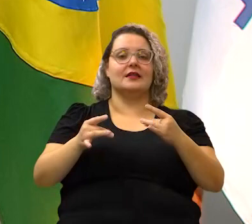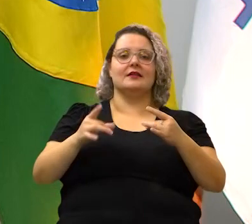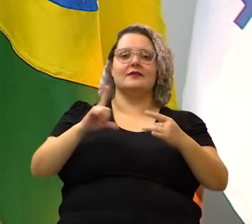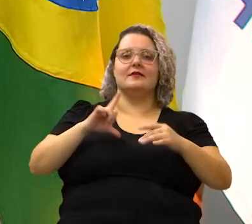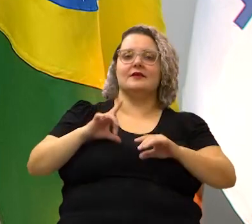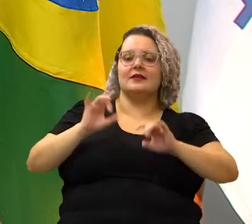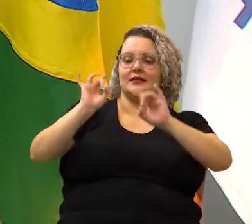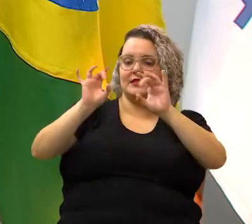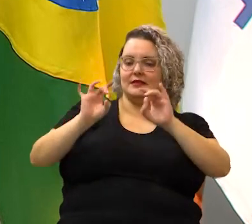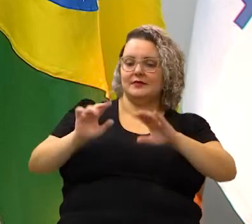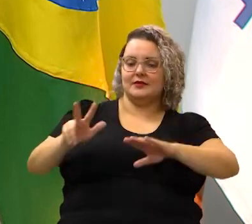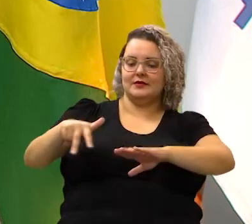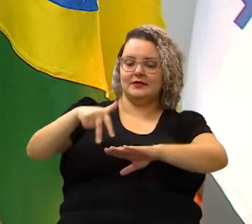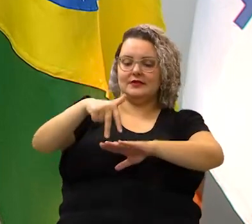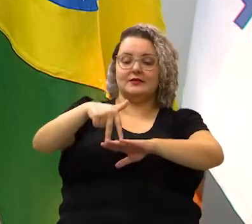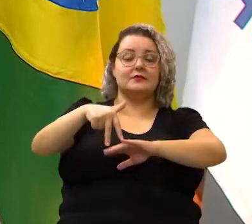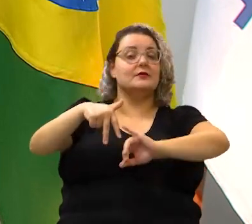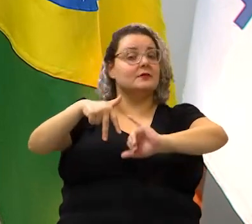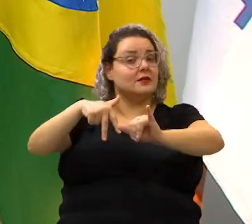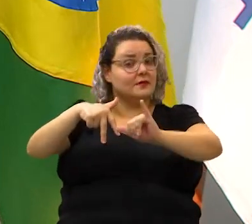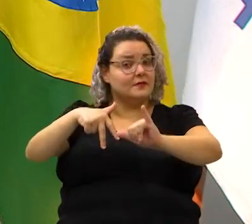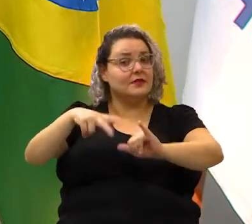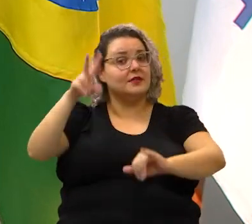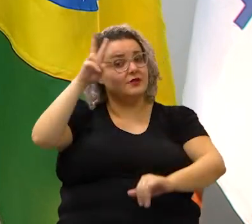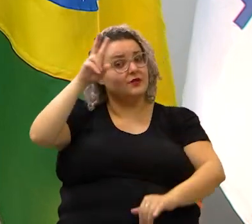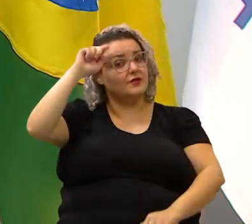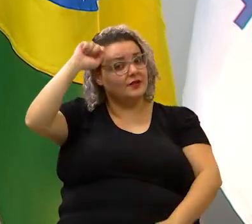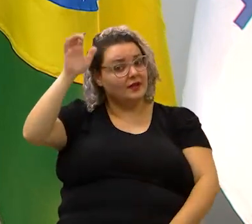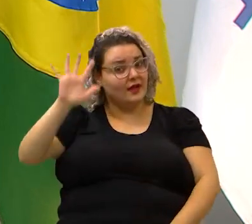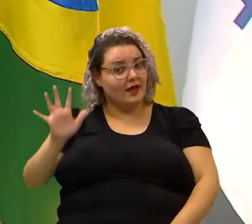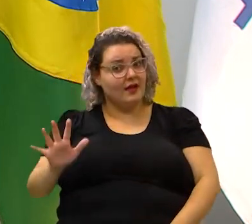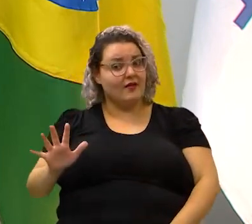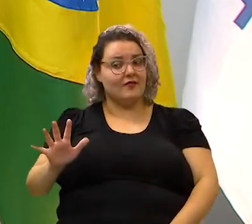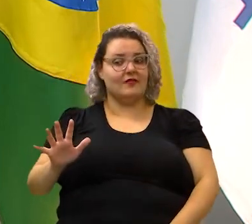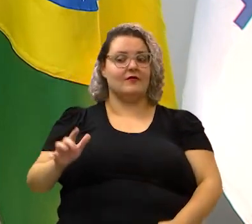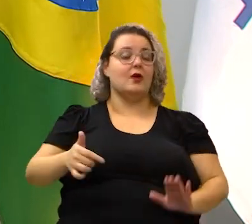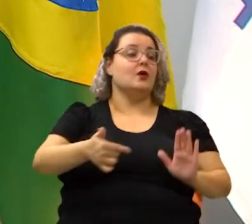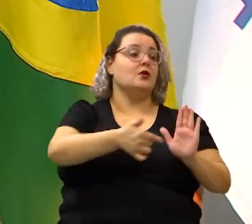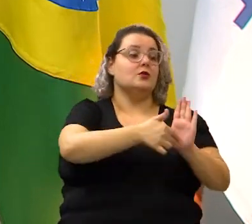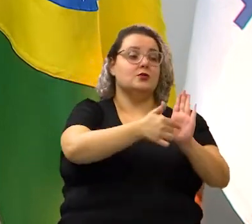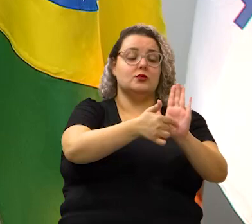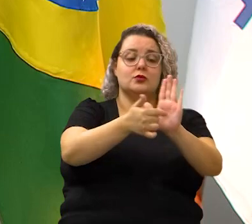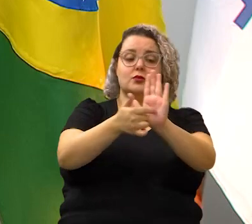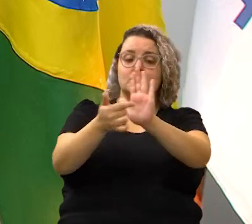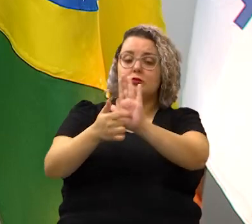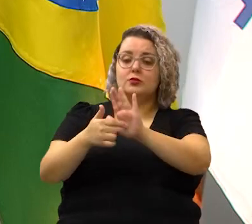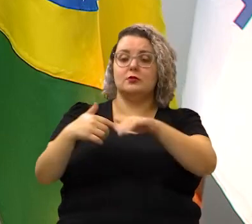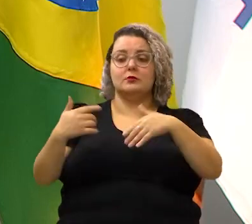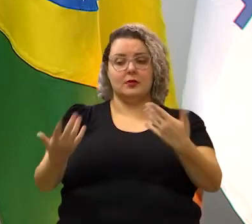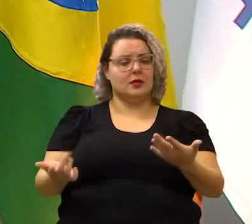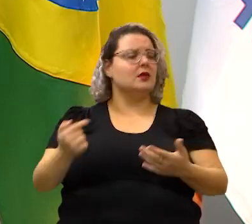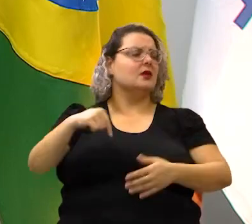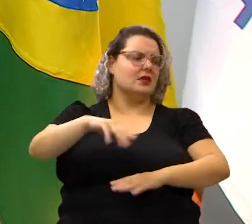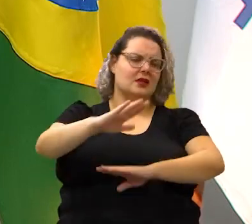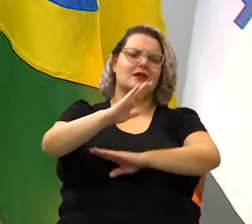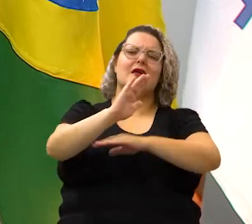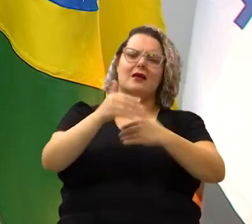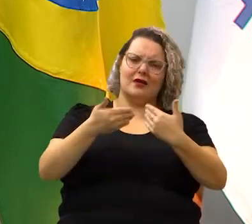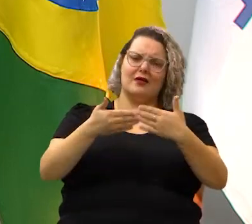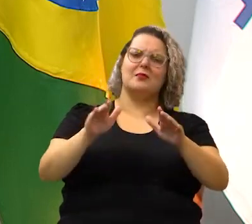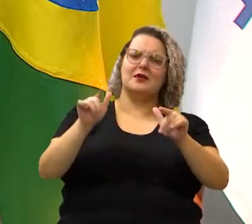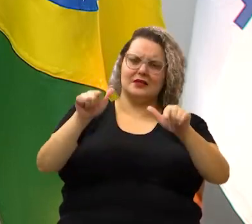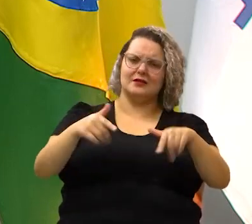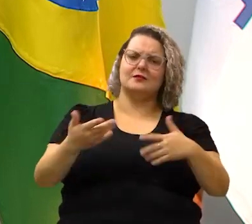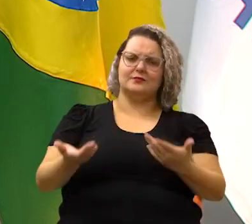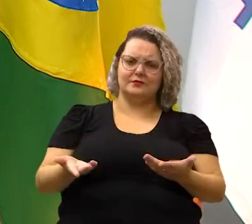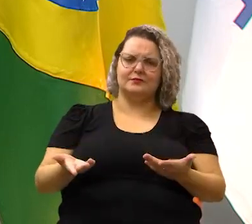aprofundar vão ter especialistas falando um pouco sobre a da África exposição né e